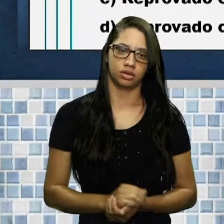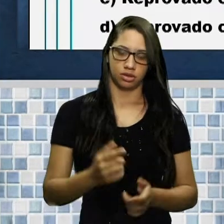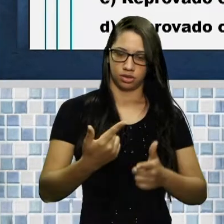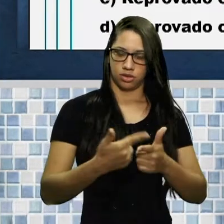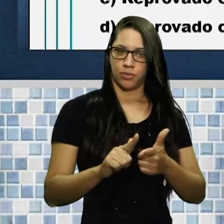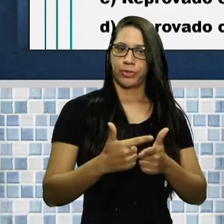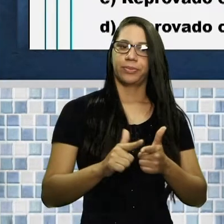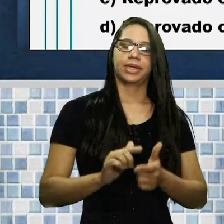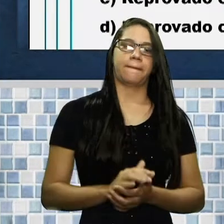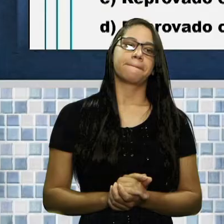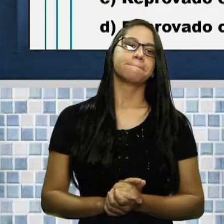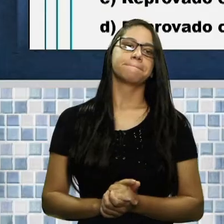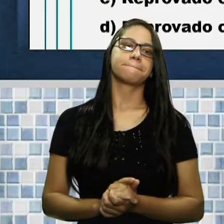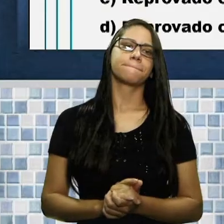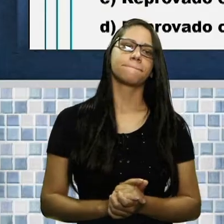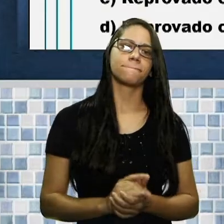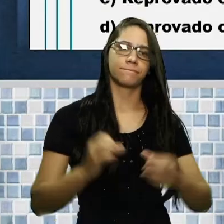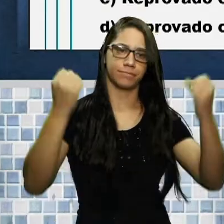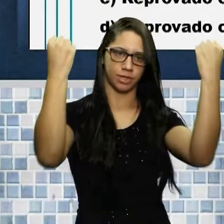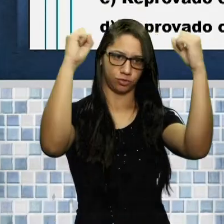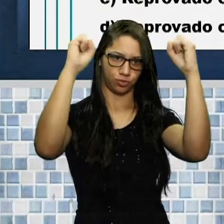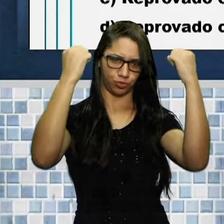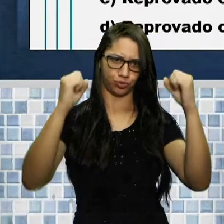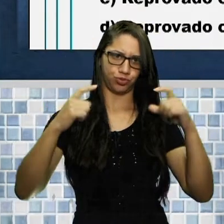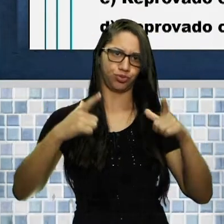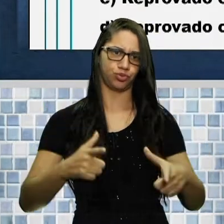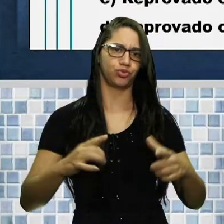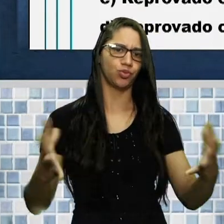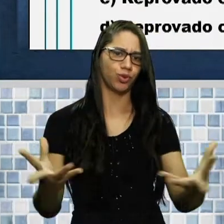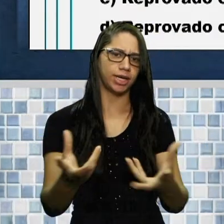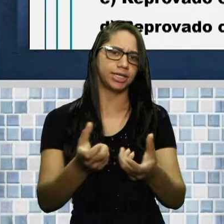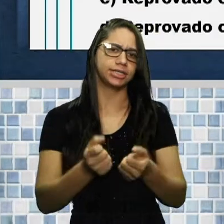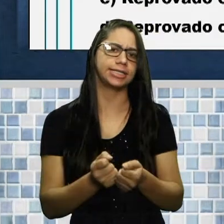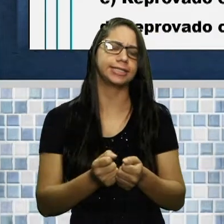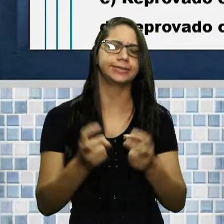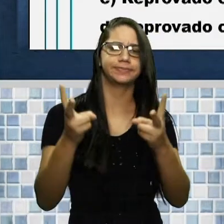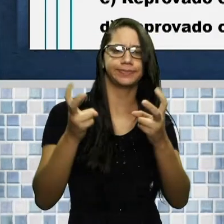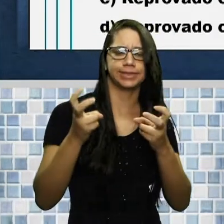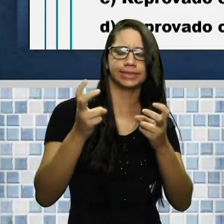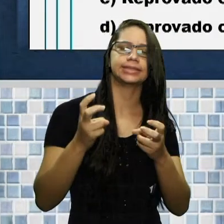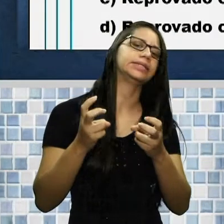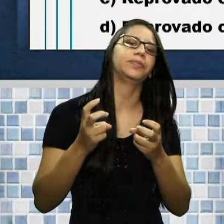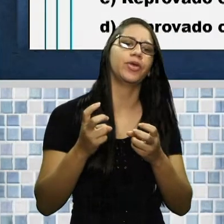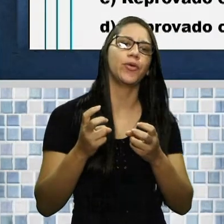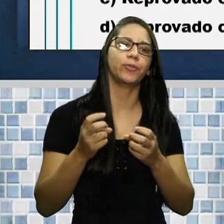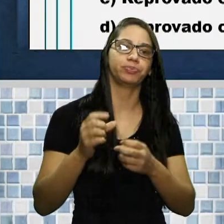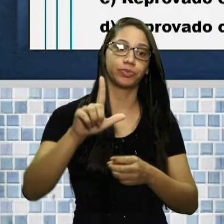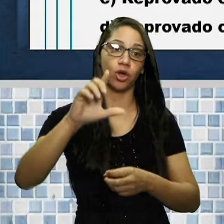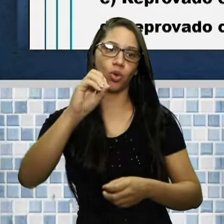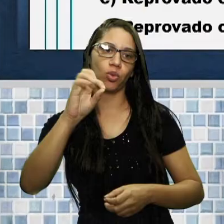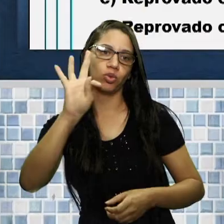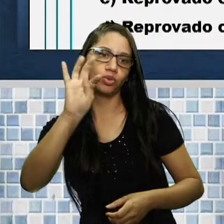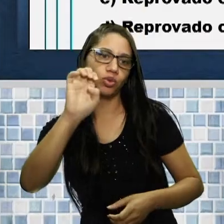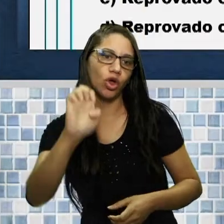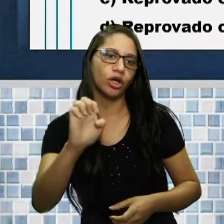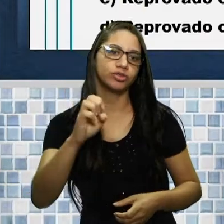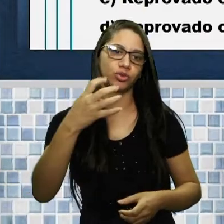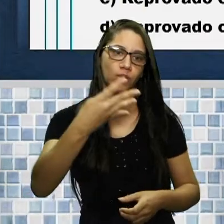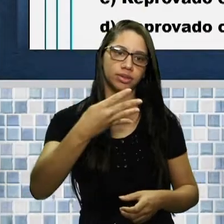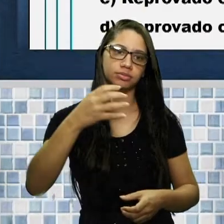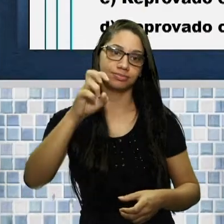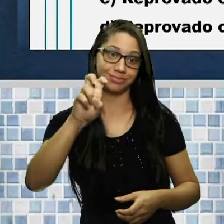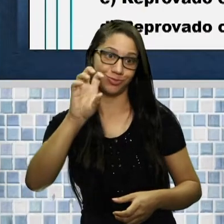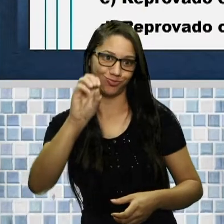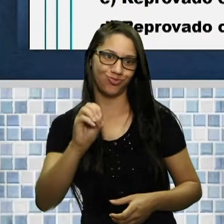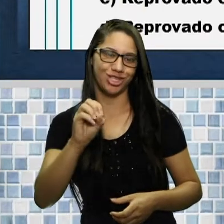outra situação problema. Em uma indústria, o setor de qualidade constatou que um lote de 4.500